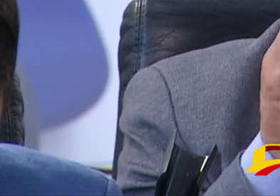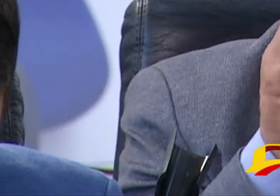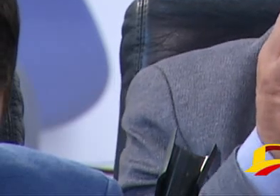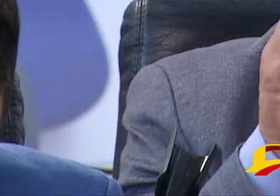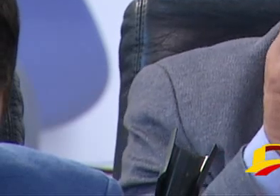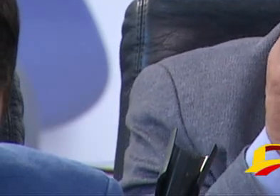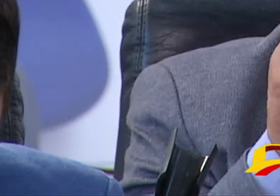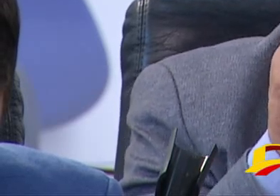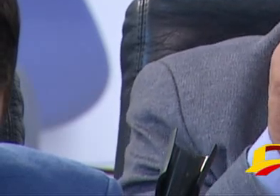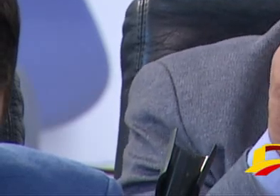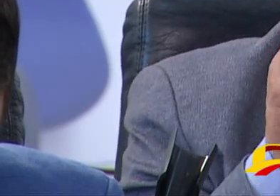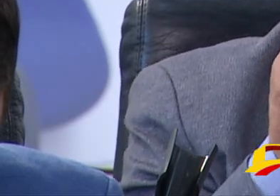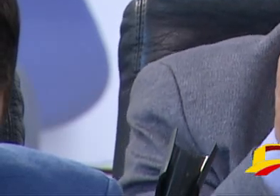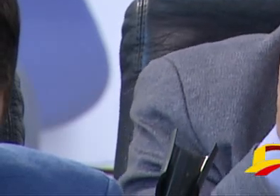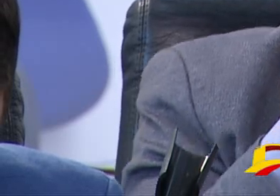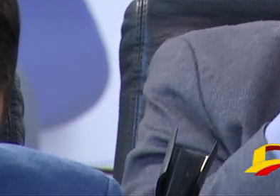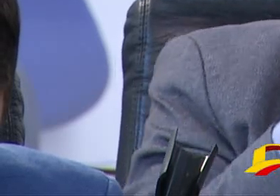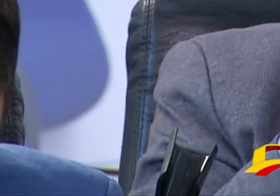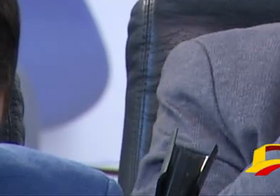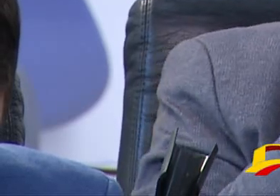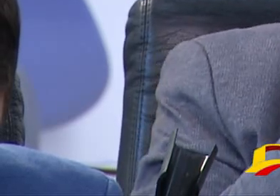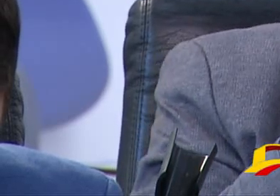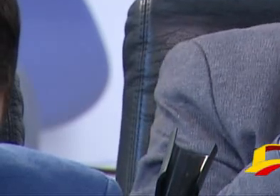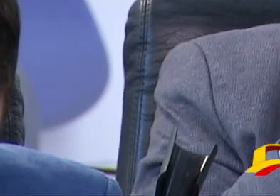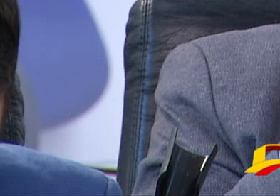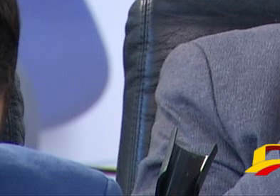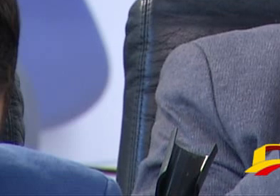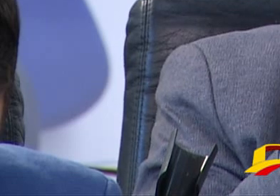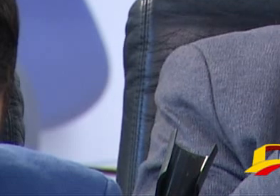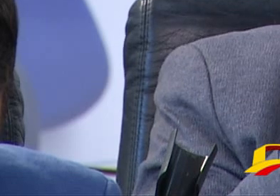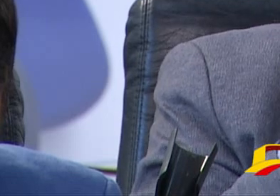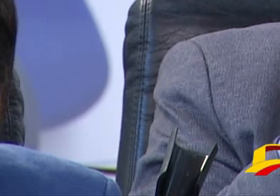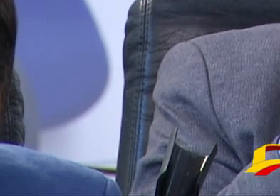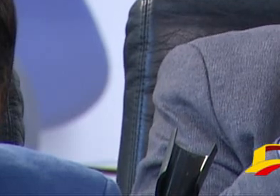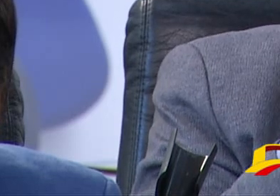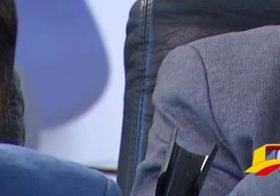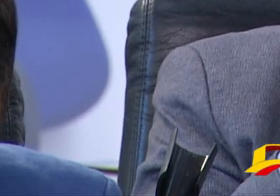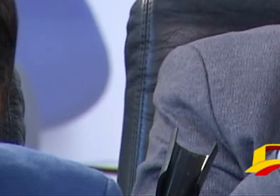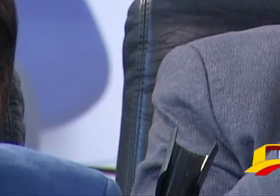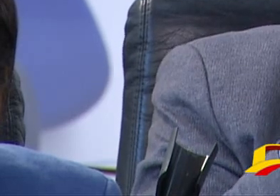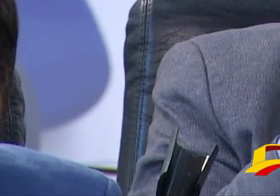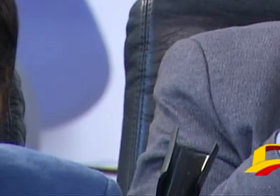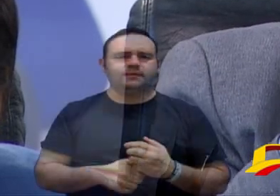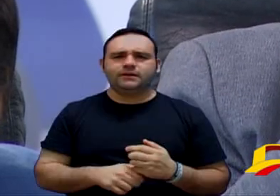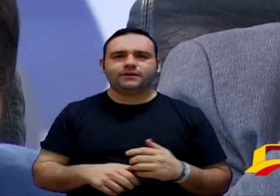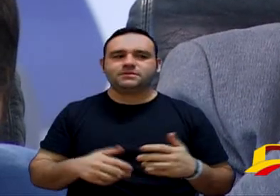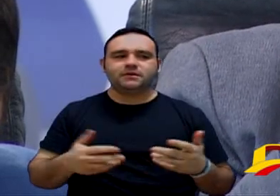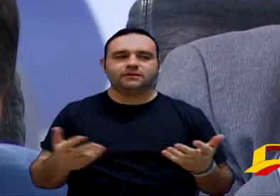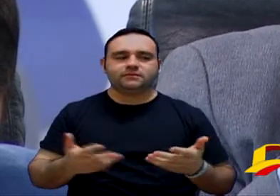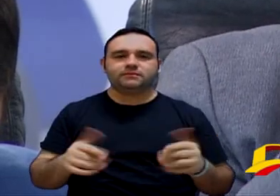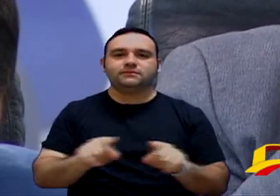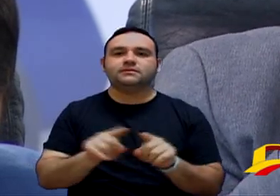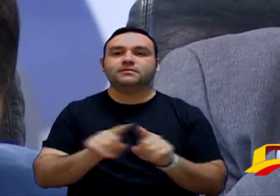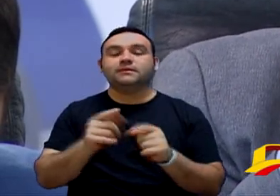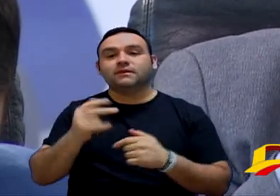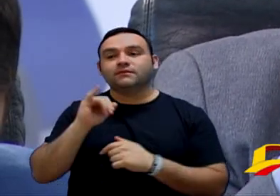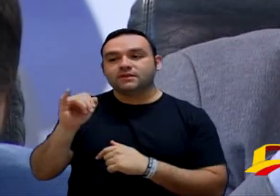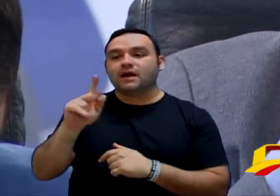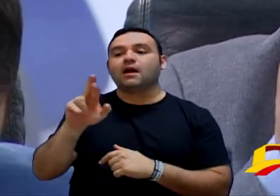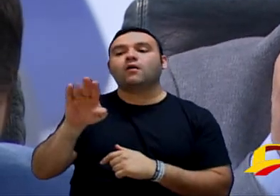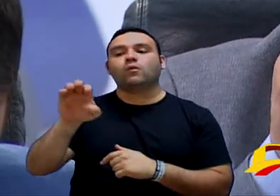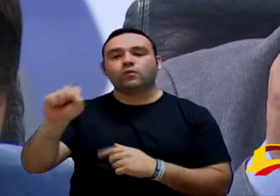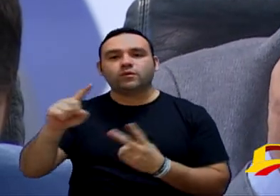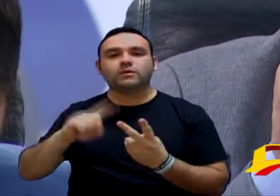o coletivo para ir trabalhar quer dizer nós precisamos fortalecer essa demanda é falar pra Urbes